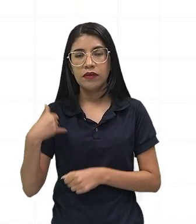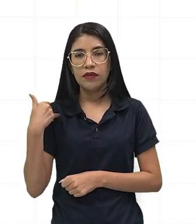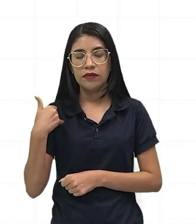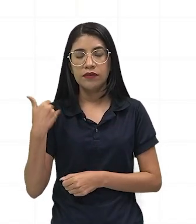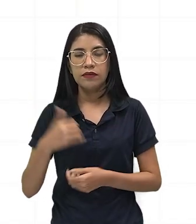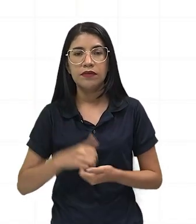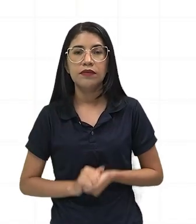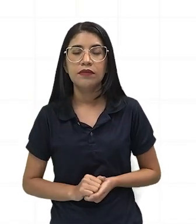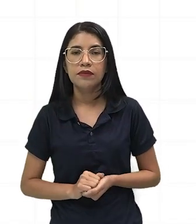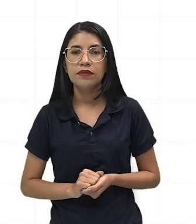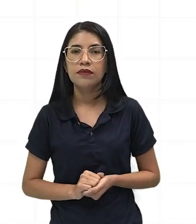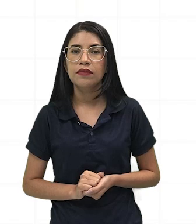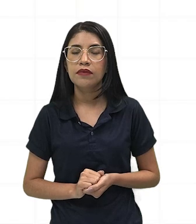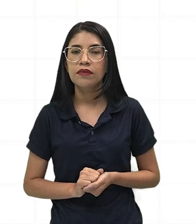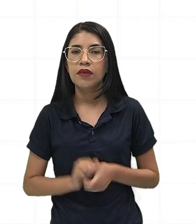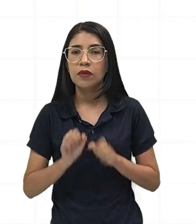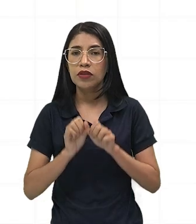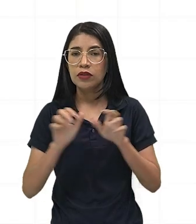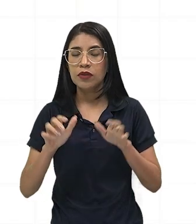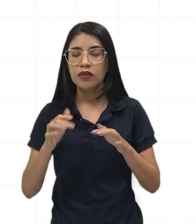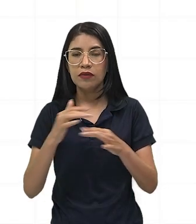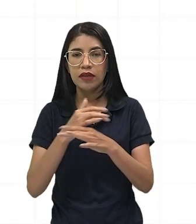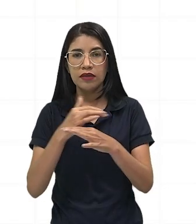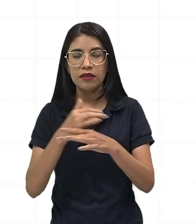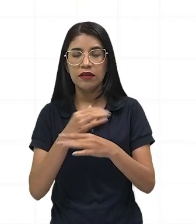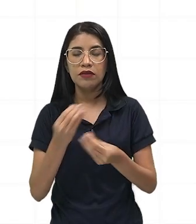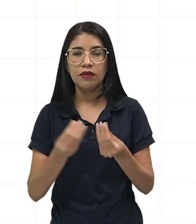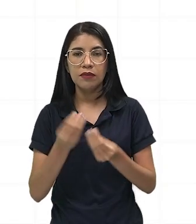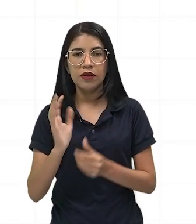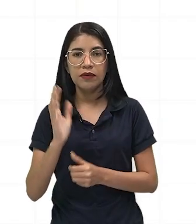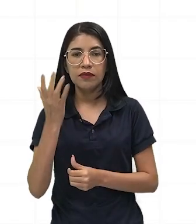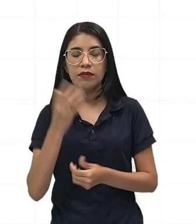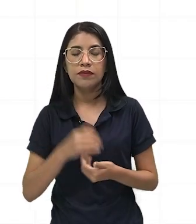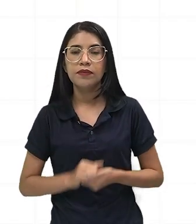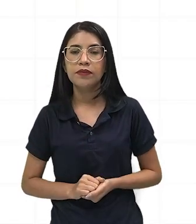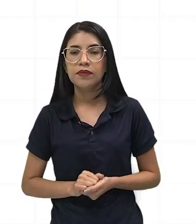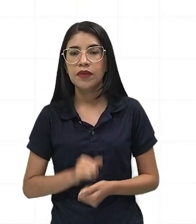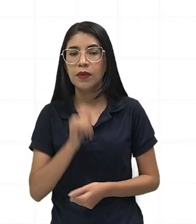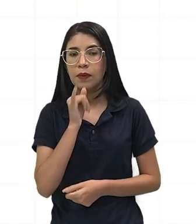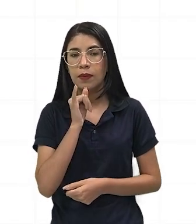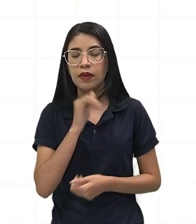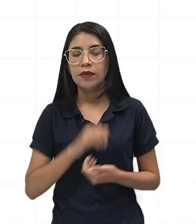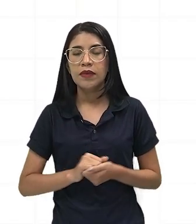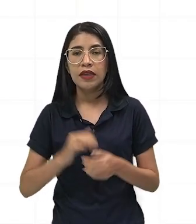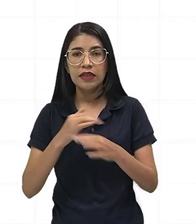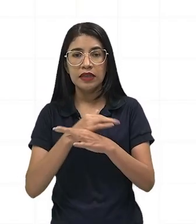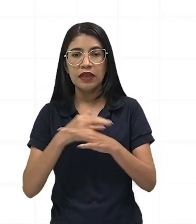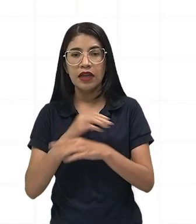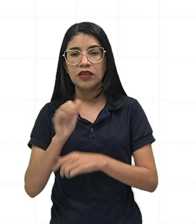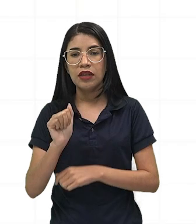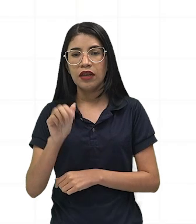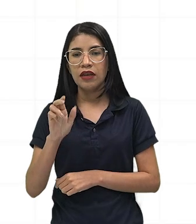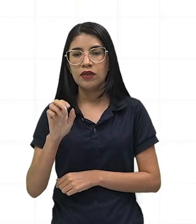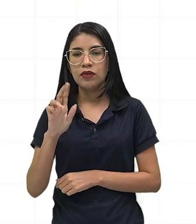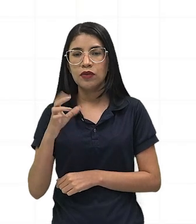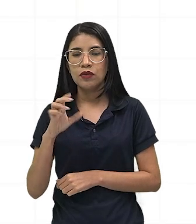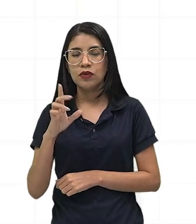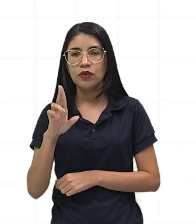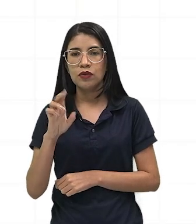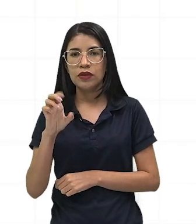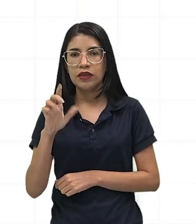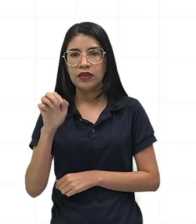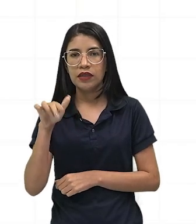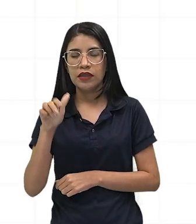Então temos aqui distribuição demográfica de uma cidade. Um exemplo aí agora, ó. Em uma cidade chamada Açucena, a